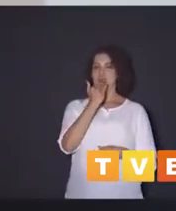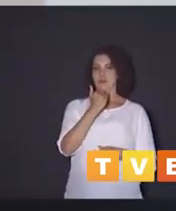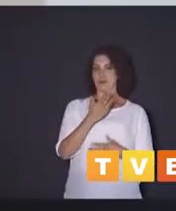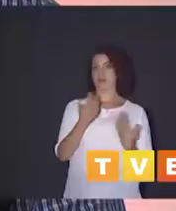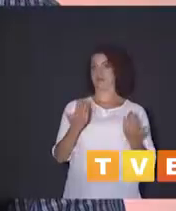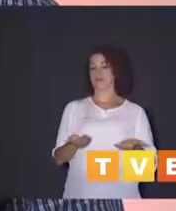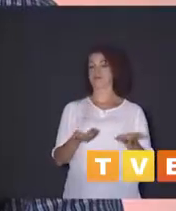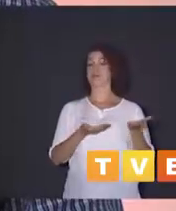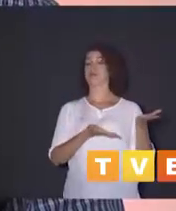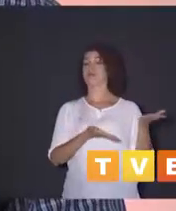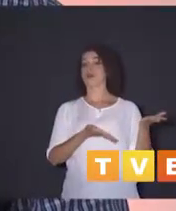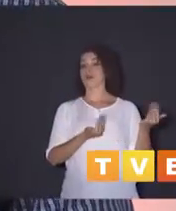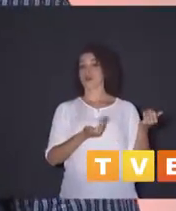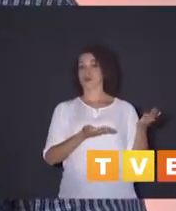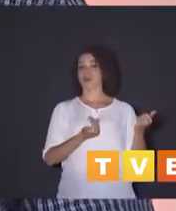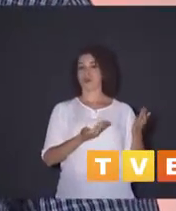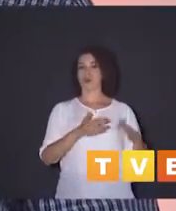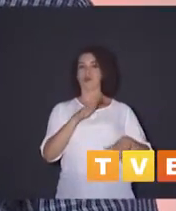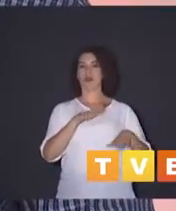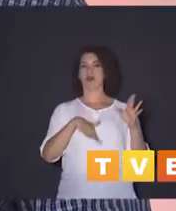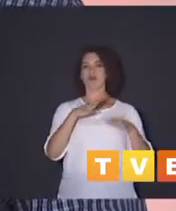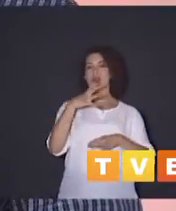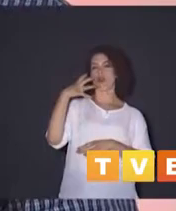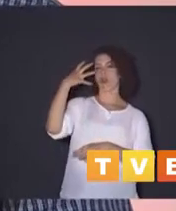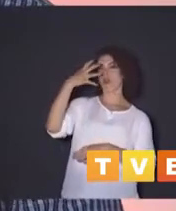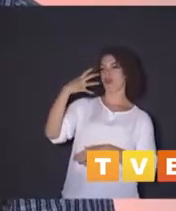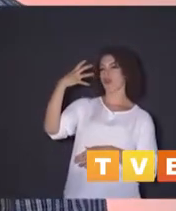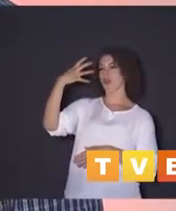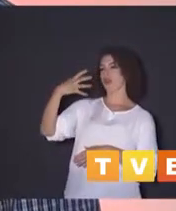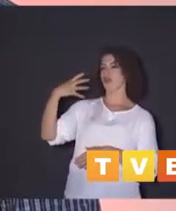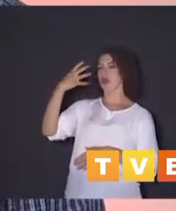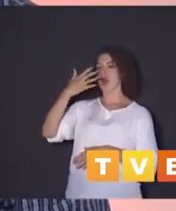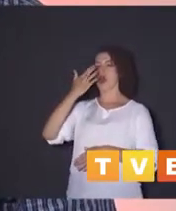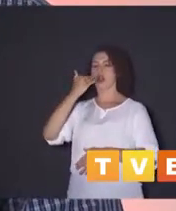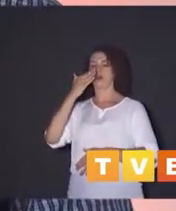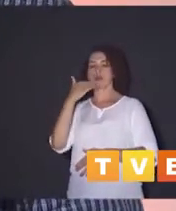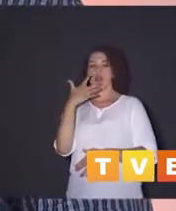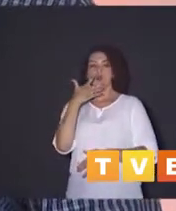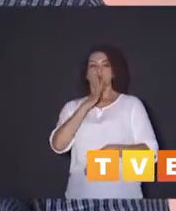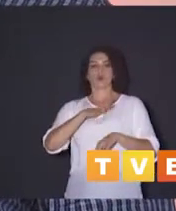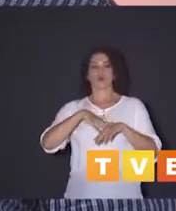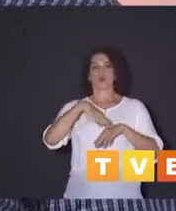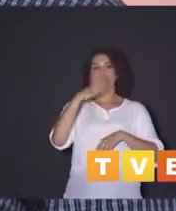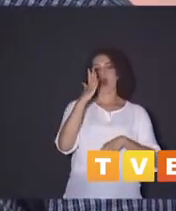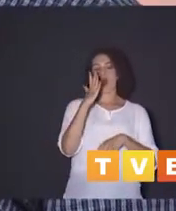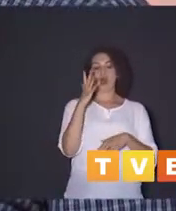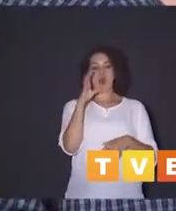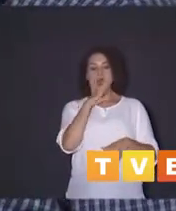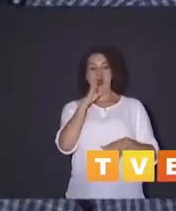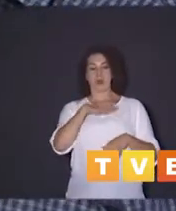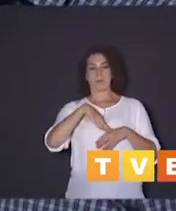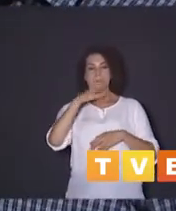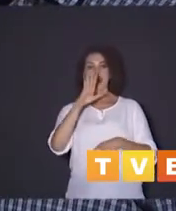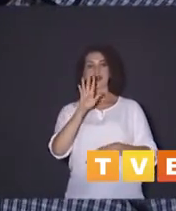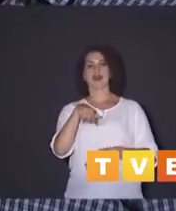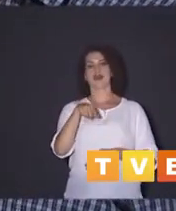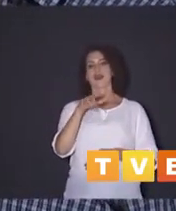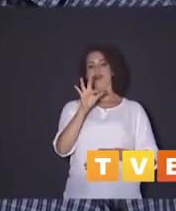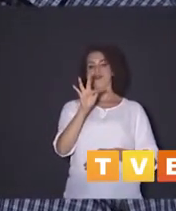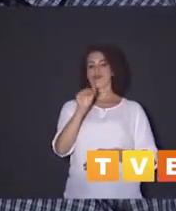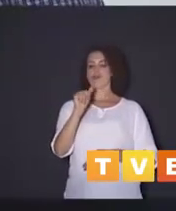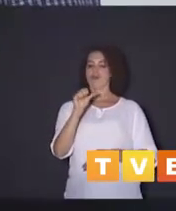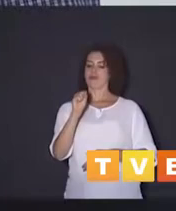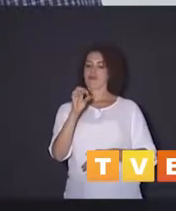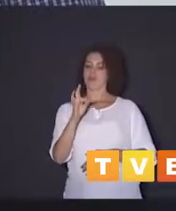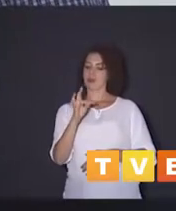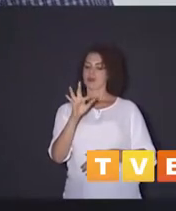talvez levados para essa alimentação mais rápida mais saborosa né quem compõe os grandes fast food dos